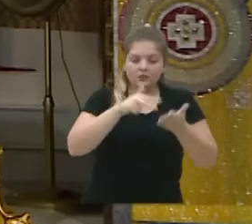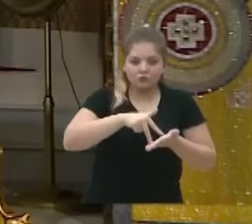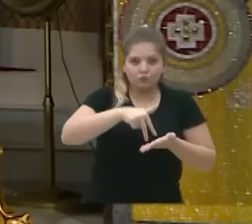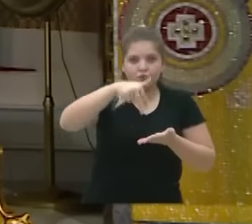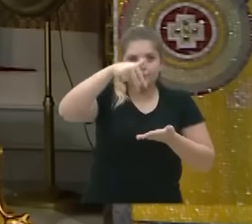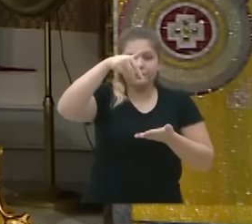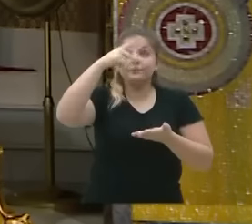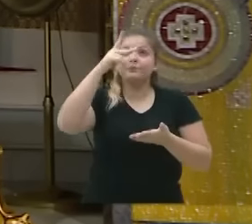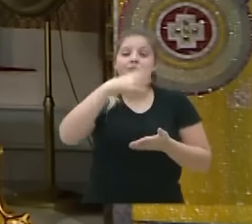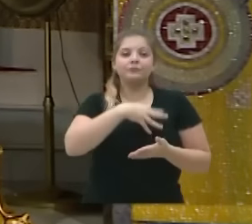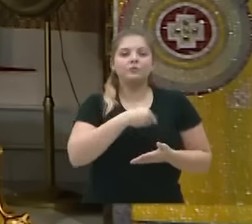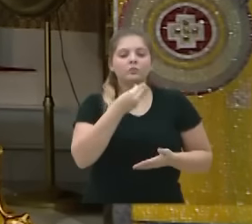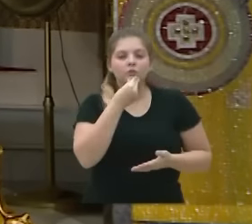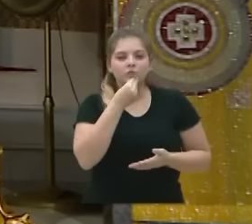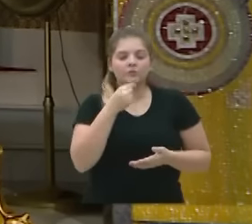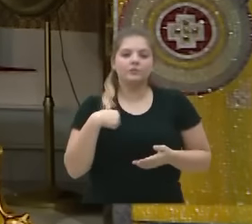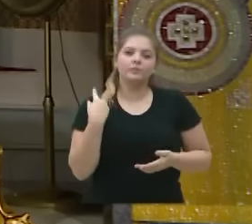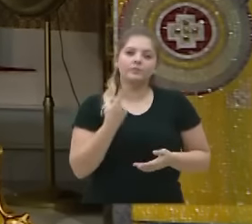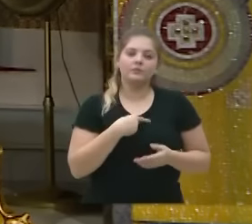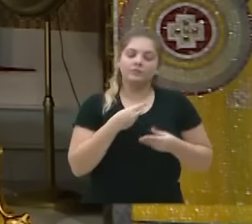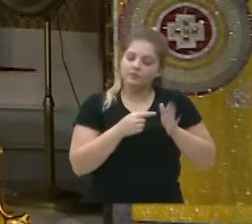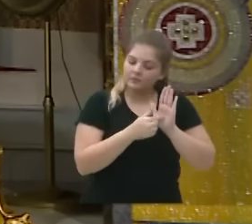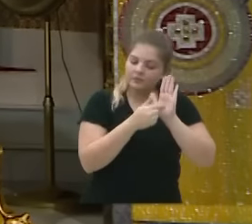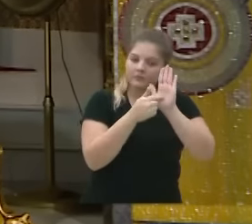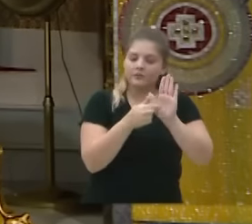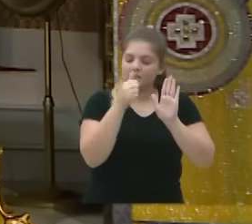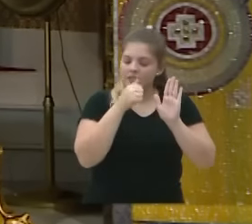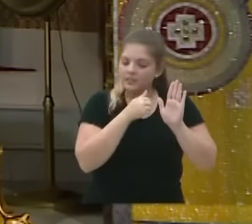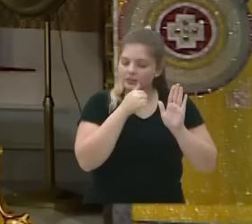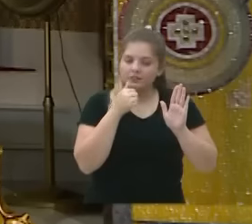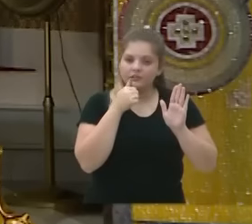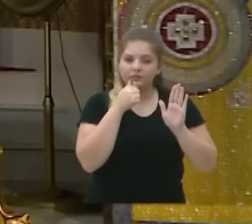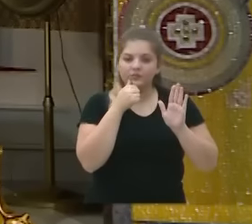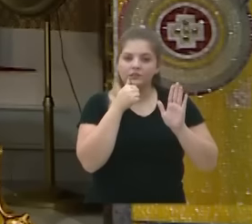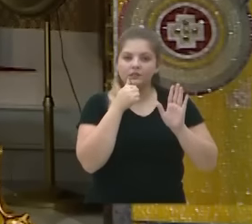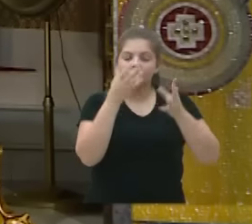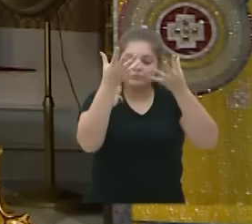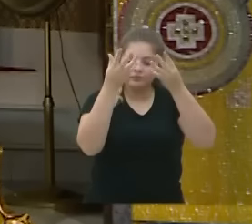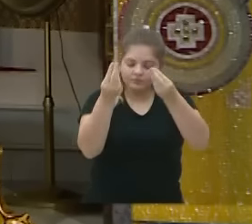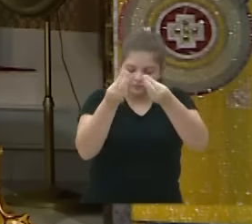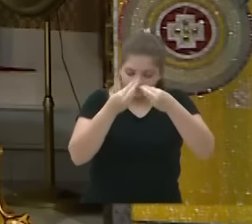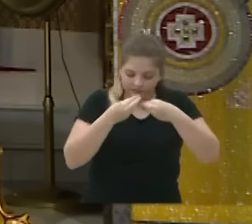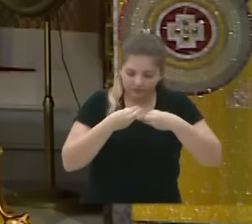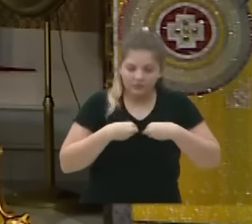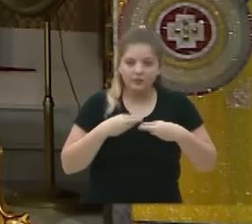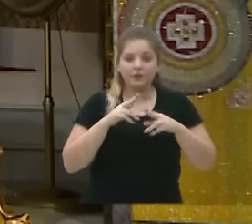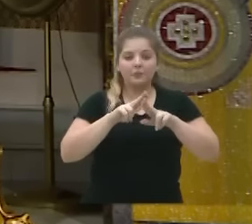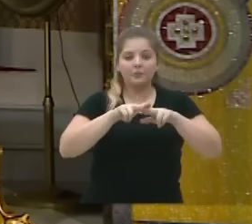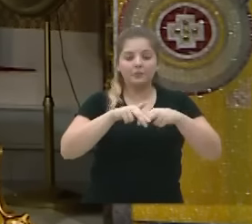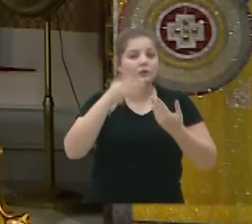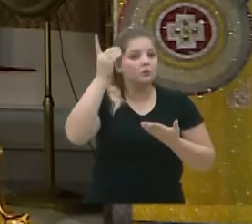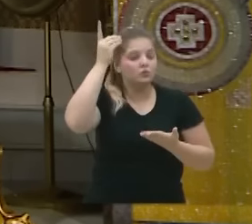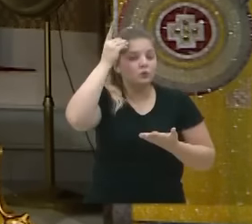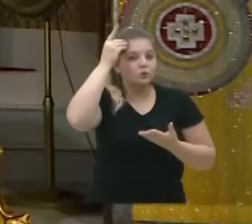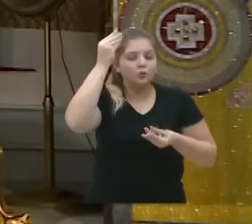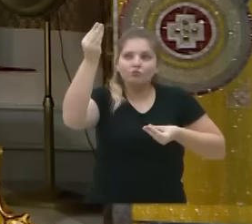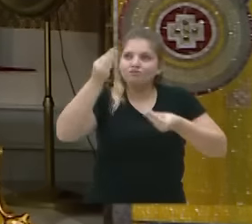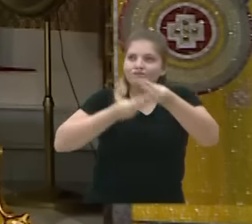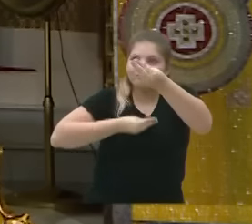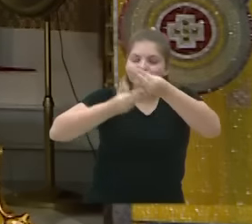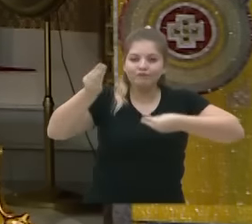do vosso Filho, nós vos apresentamos humildemente esse sacrifício. Concedei que por esse intercâmbio de dons,